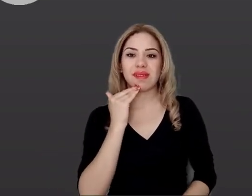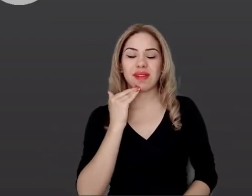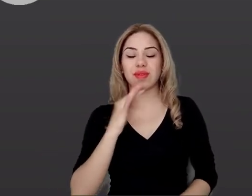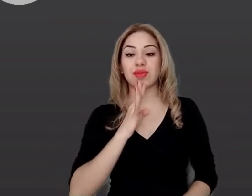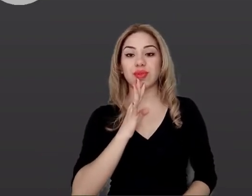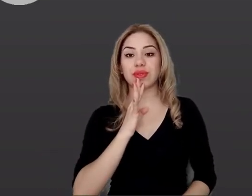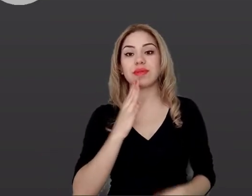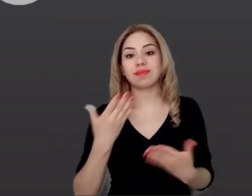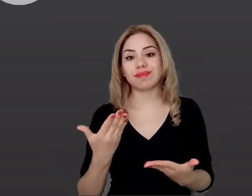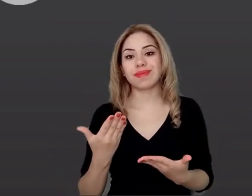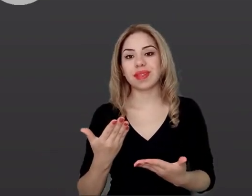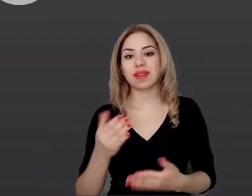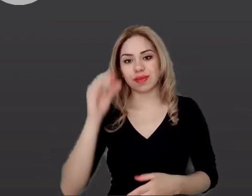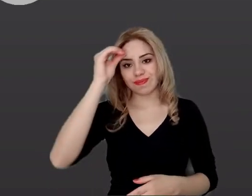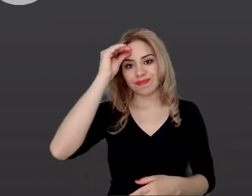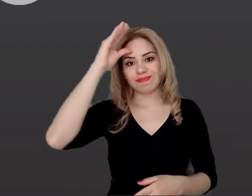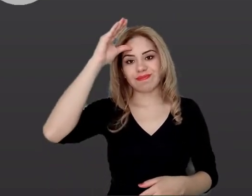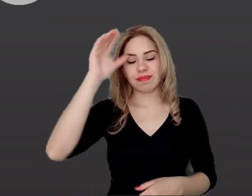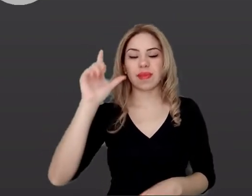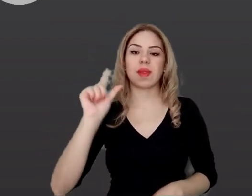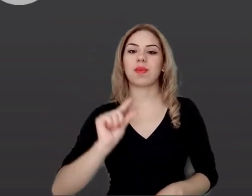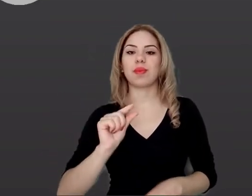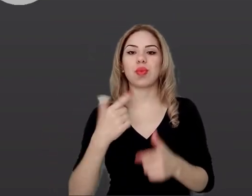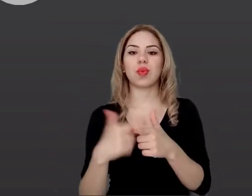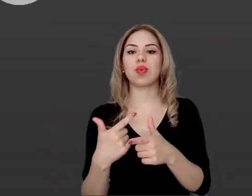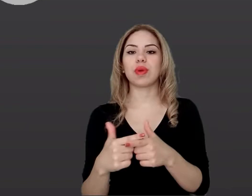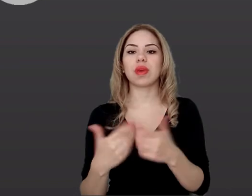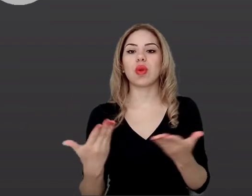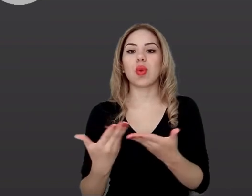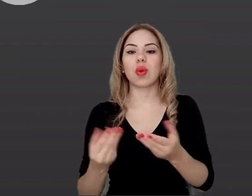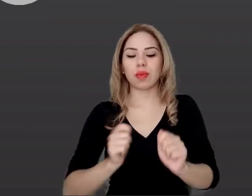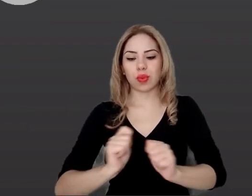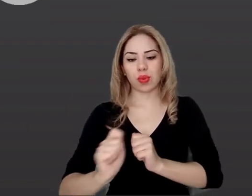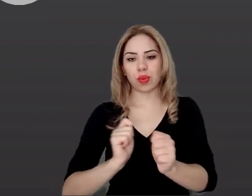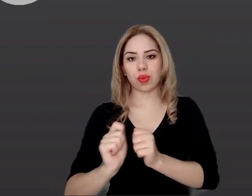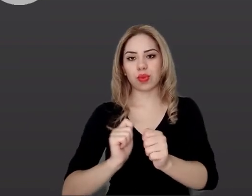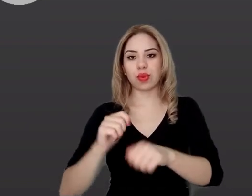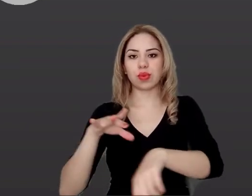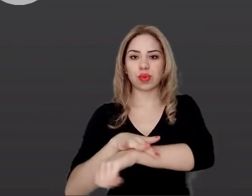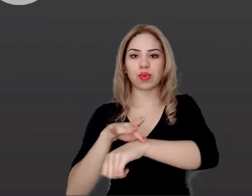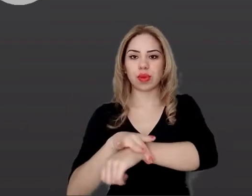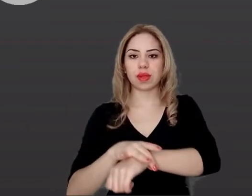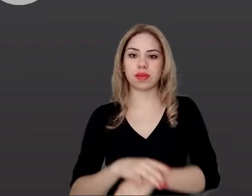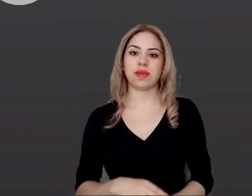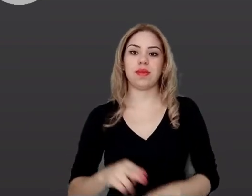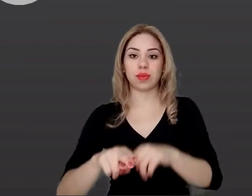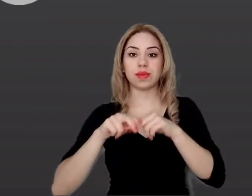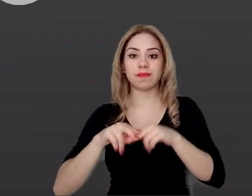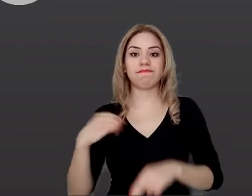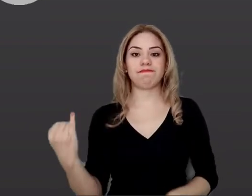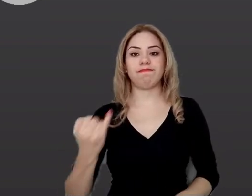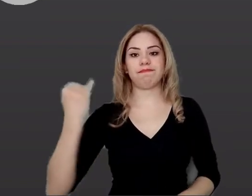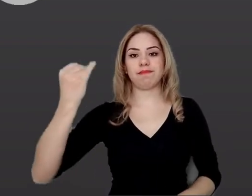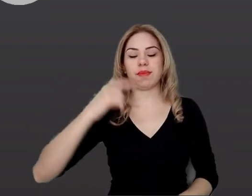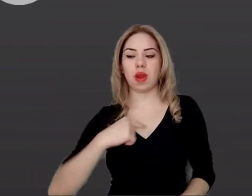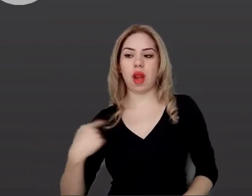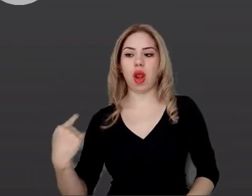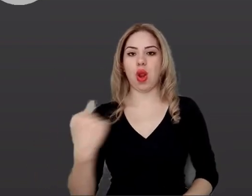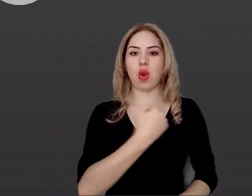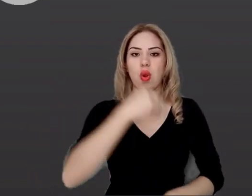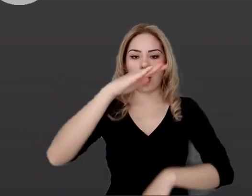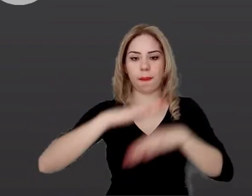muitas vezes faz com que a gente negligencie, né, o real controle dessas doenças. Então vai ser importante para